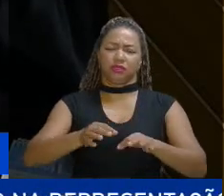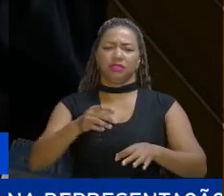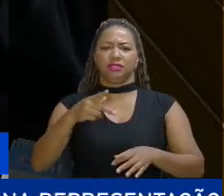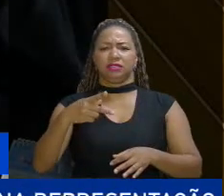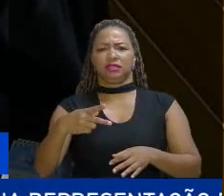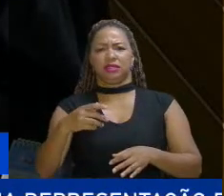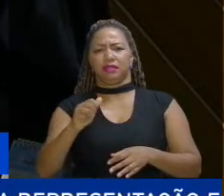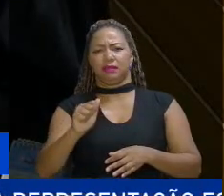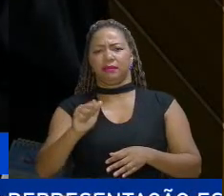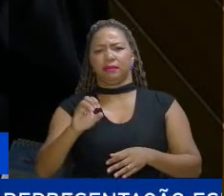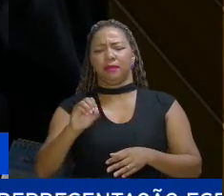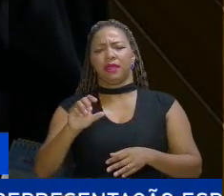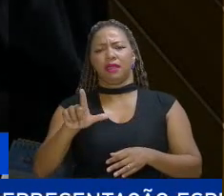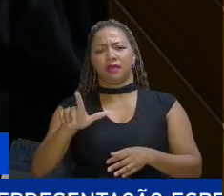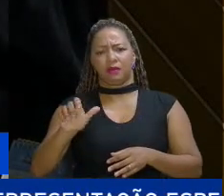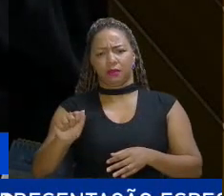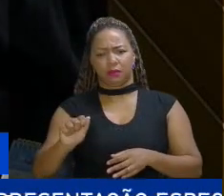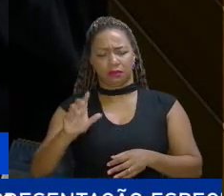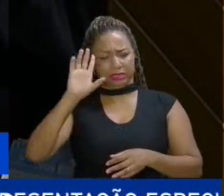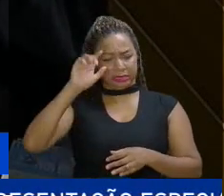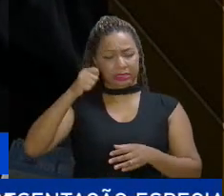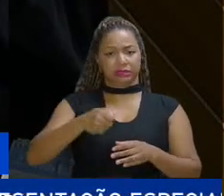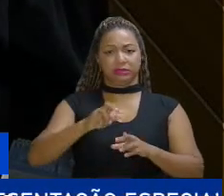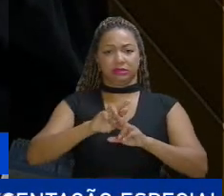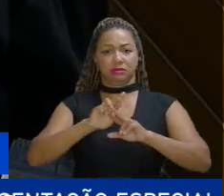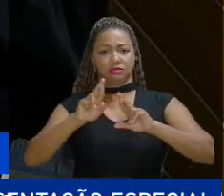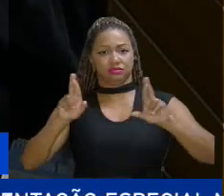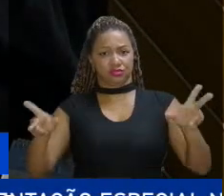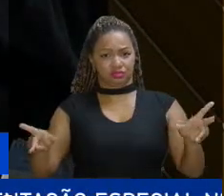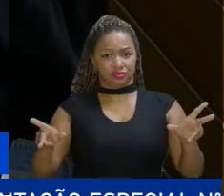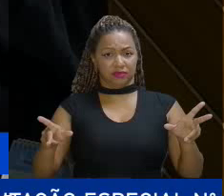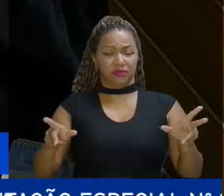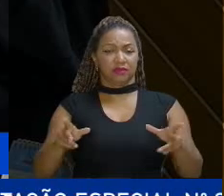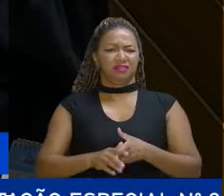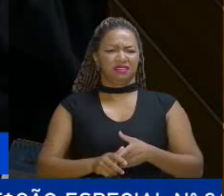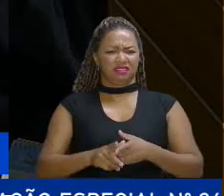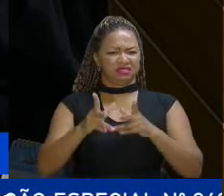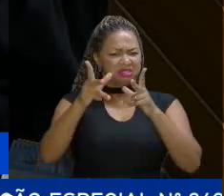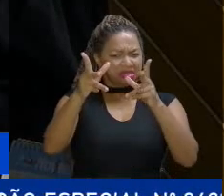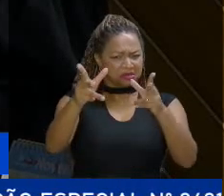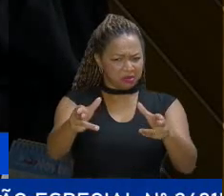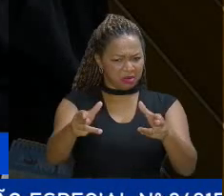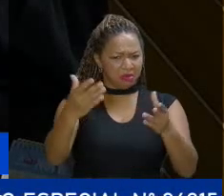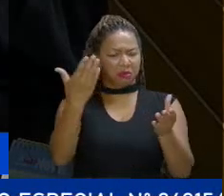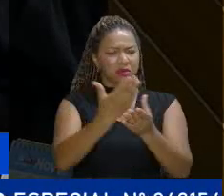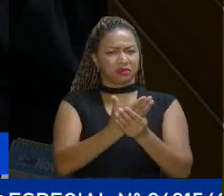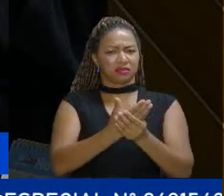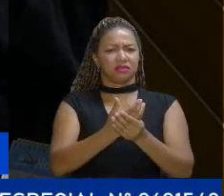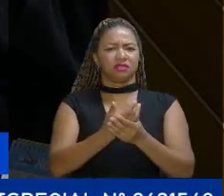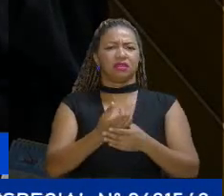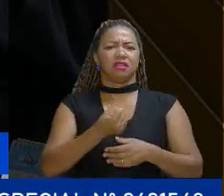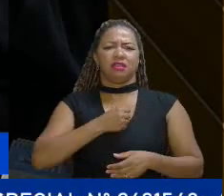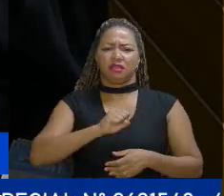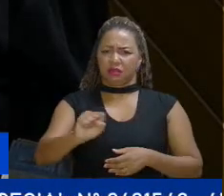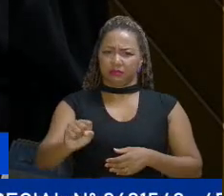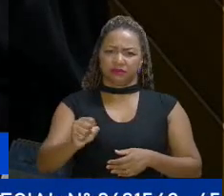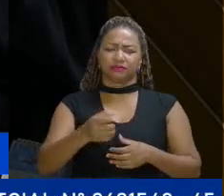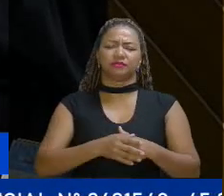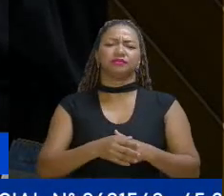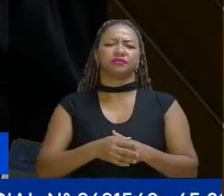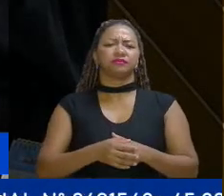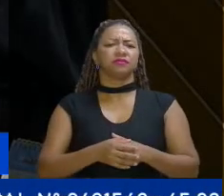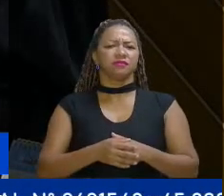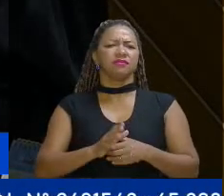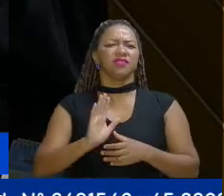Paola, sob pena de tomarmos decisões diferentes para os fatos semelhantes. Quanto à impossibilidade dos assistentes recorrerem